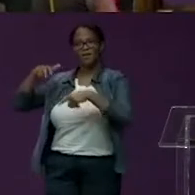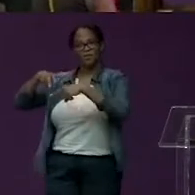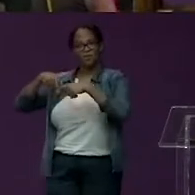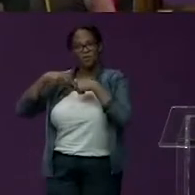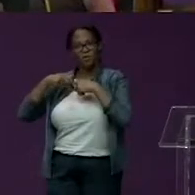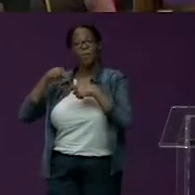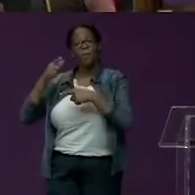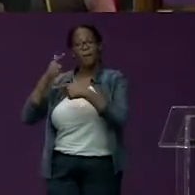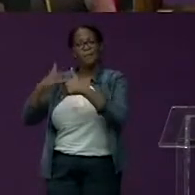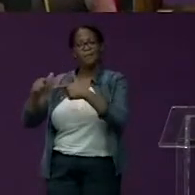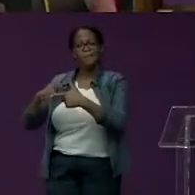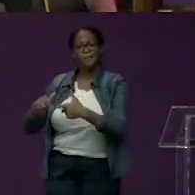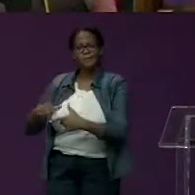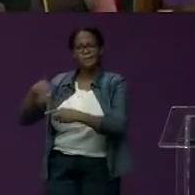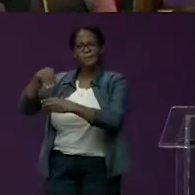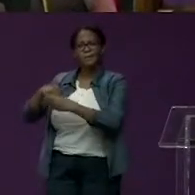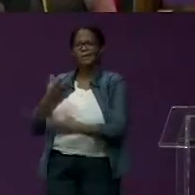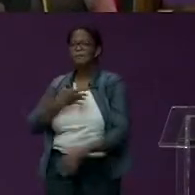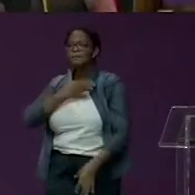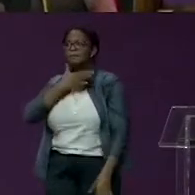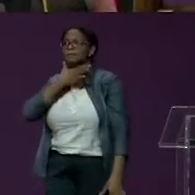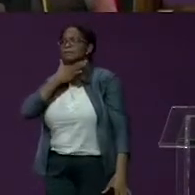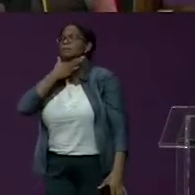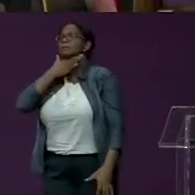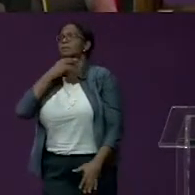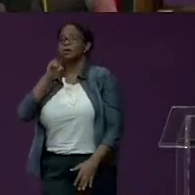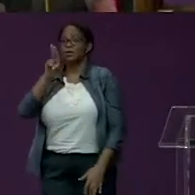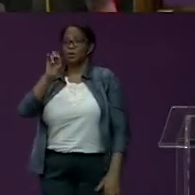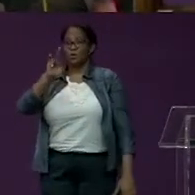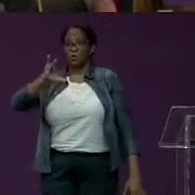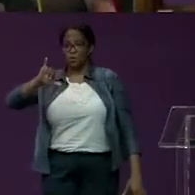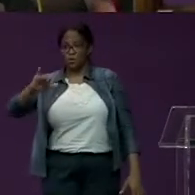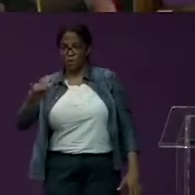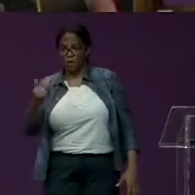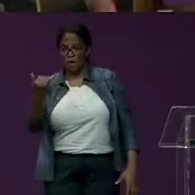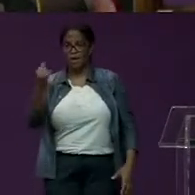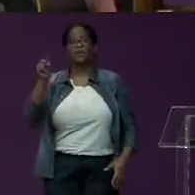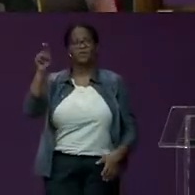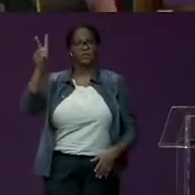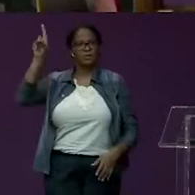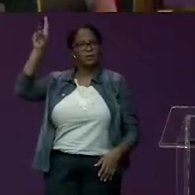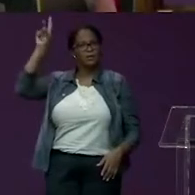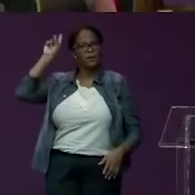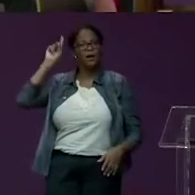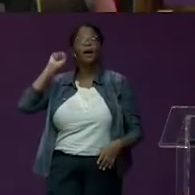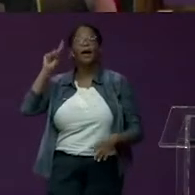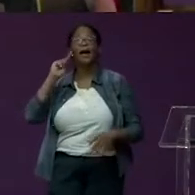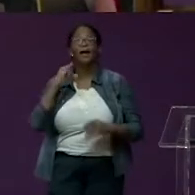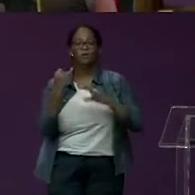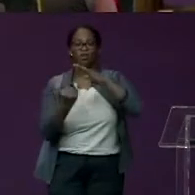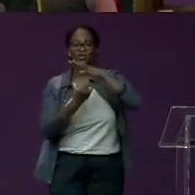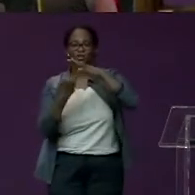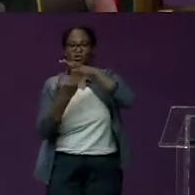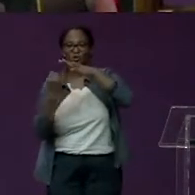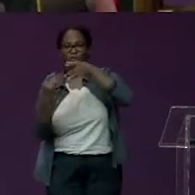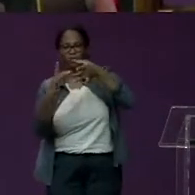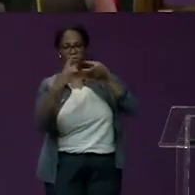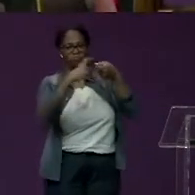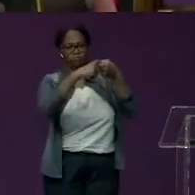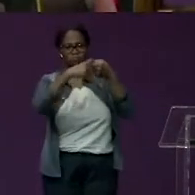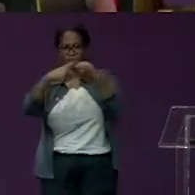de uma crise institucional. Né, a UERJ também era uma junção de institutos. Né,